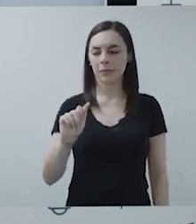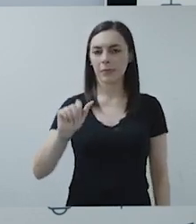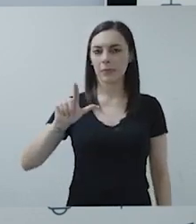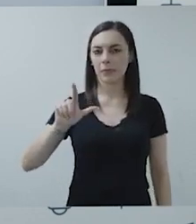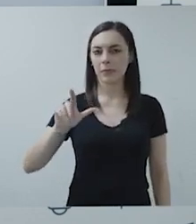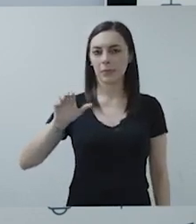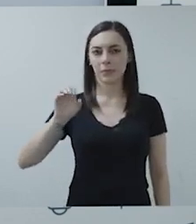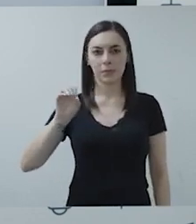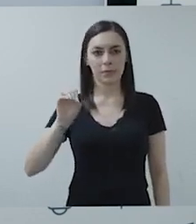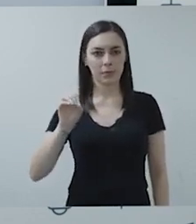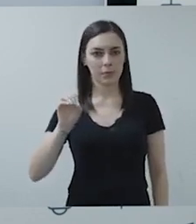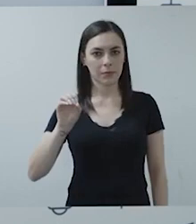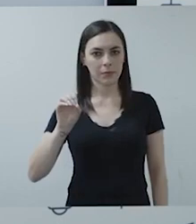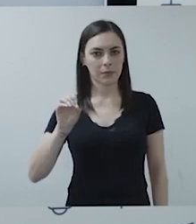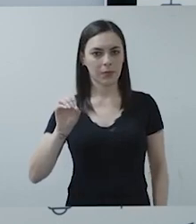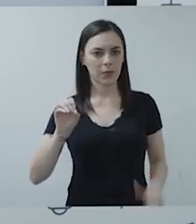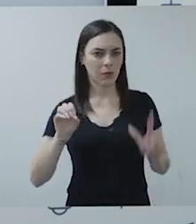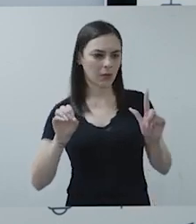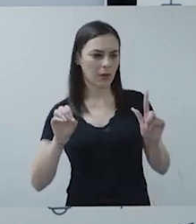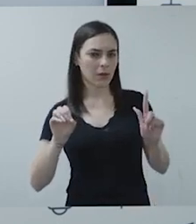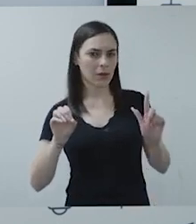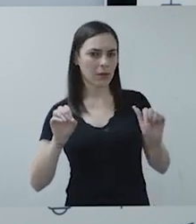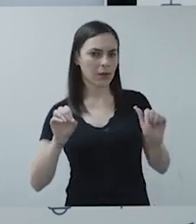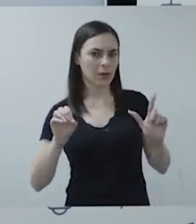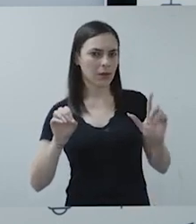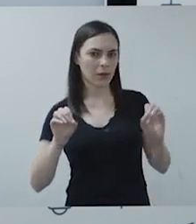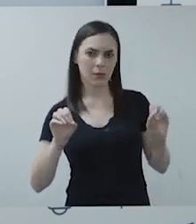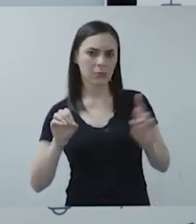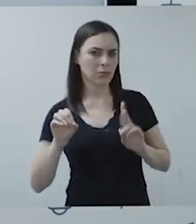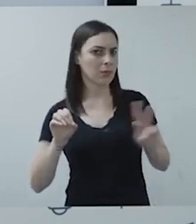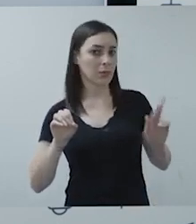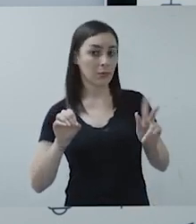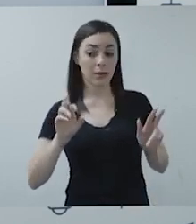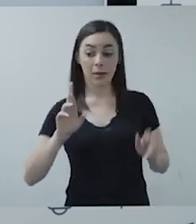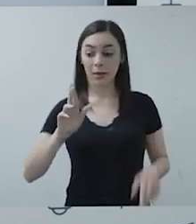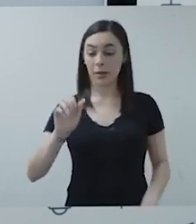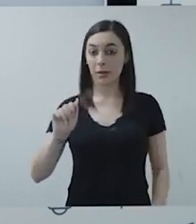ralo. Não queremos mais escrever galo. Agora é